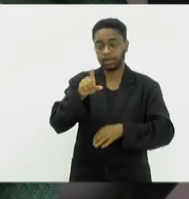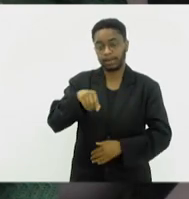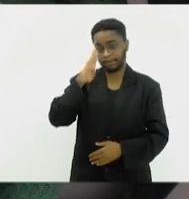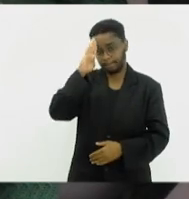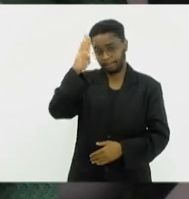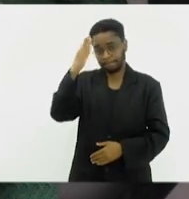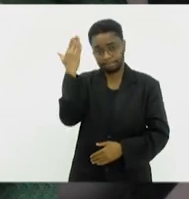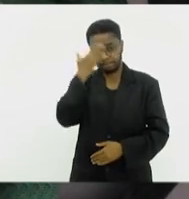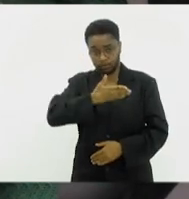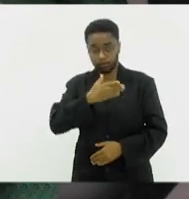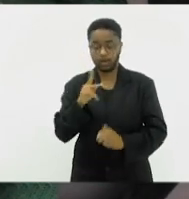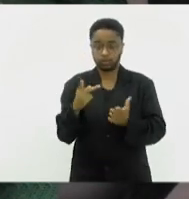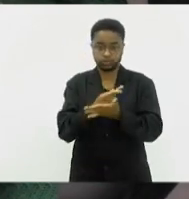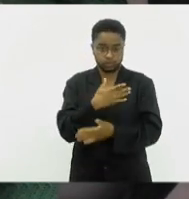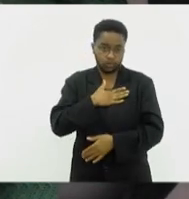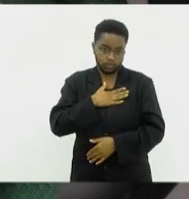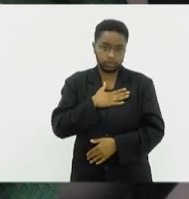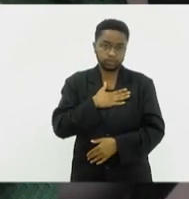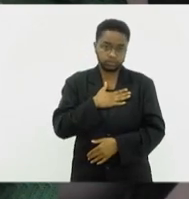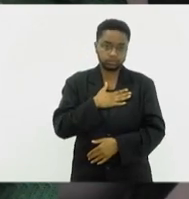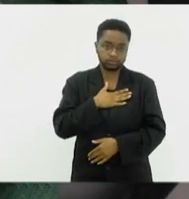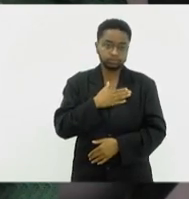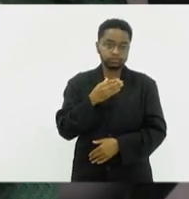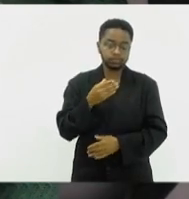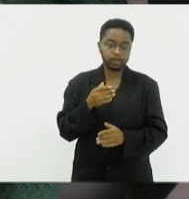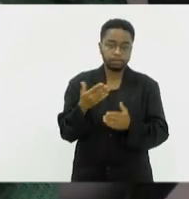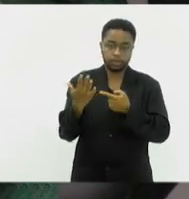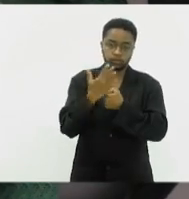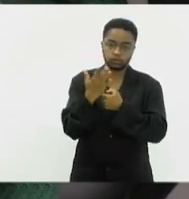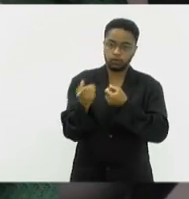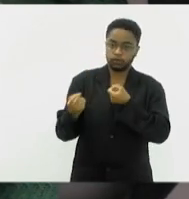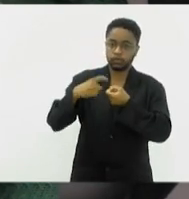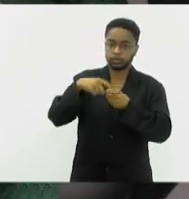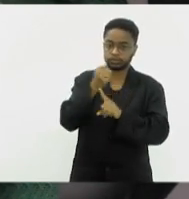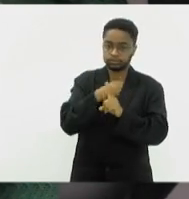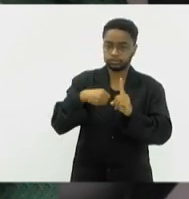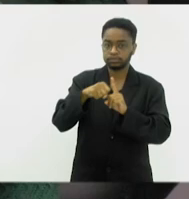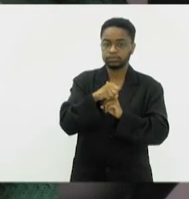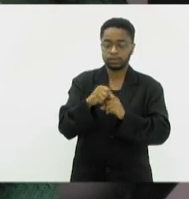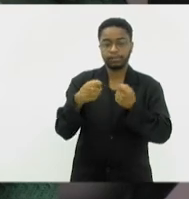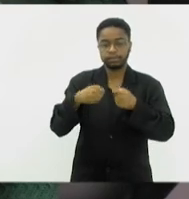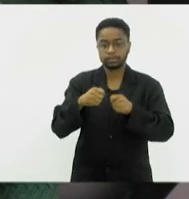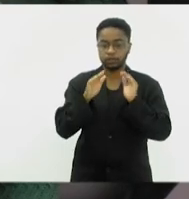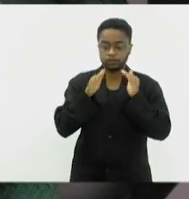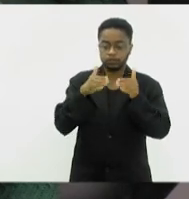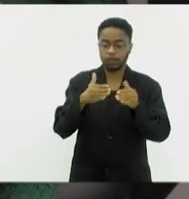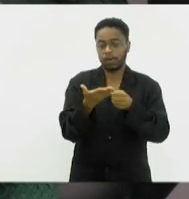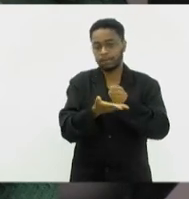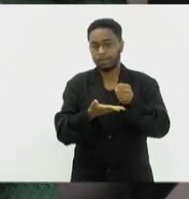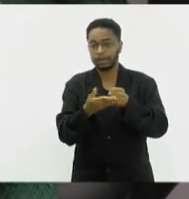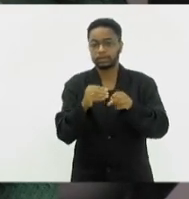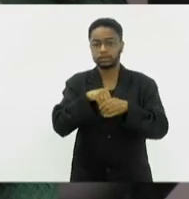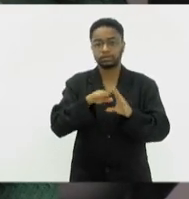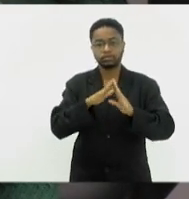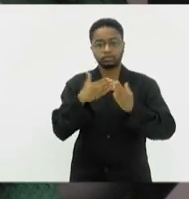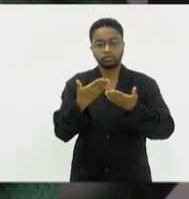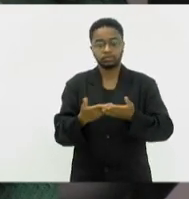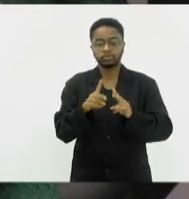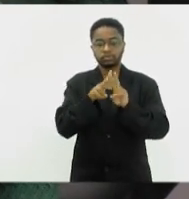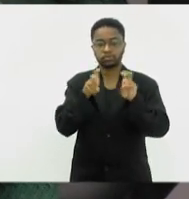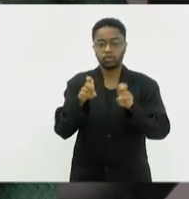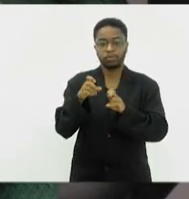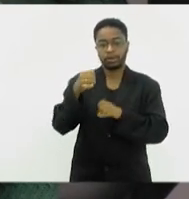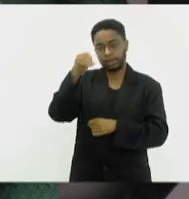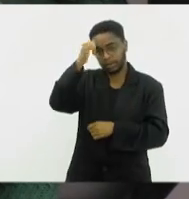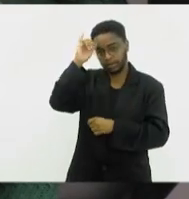prova que aconteceu comigo para que eu não viesse a reincidir, trabalhar essa base, né, nas escolas, sobre